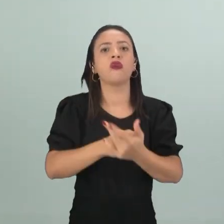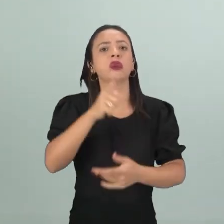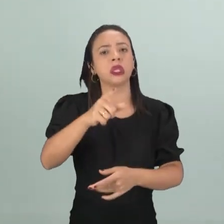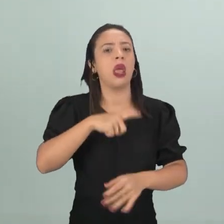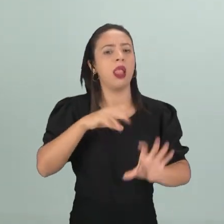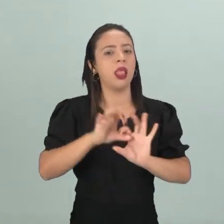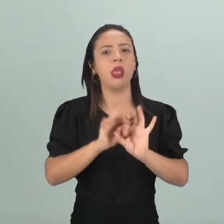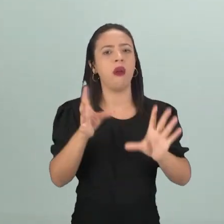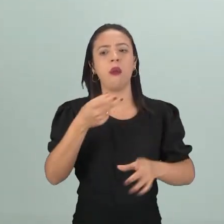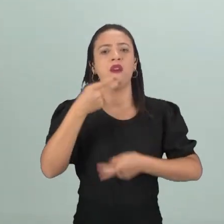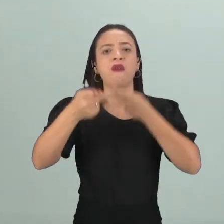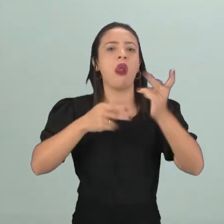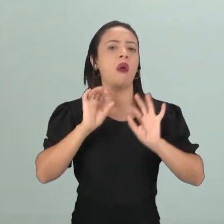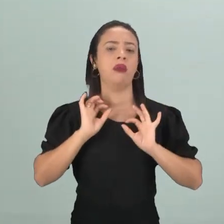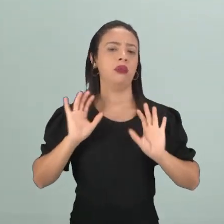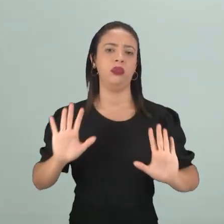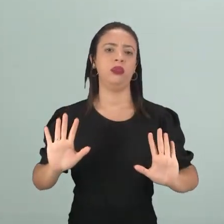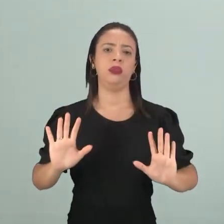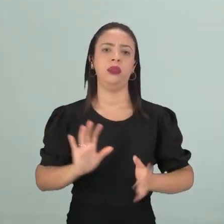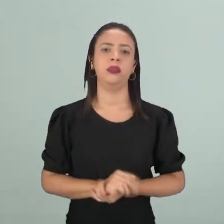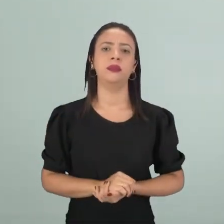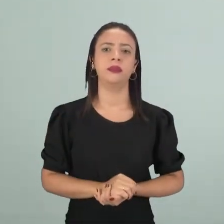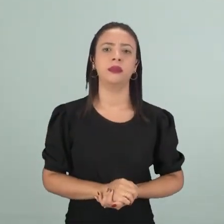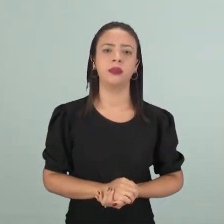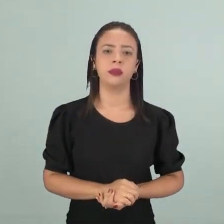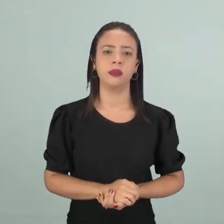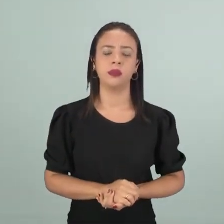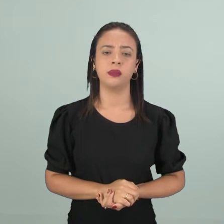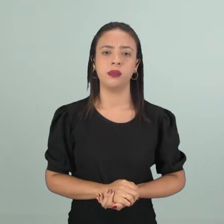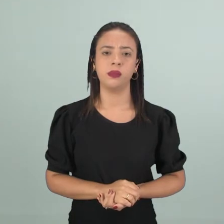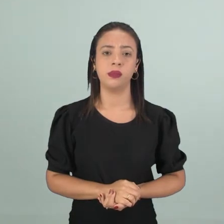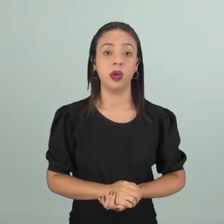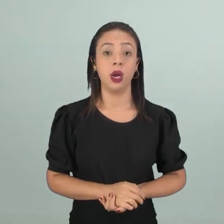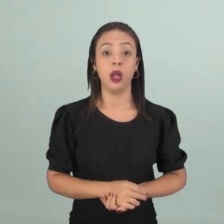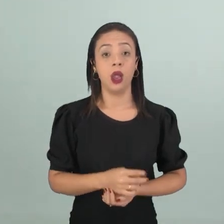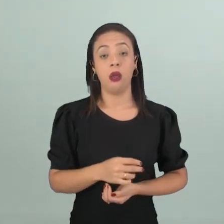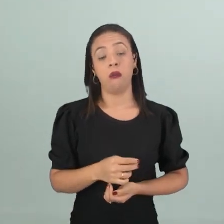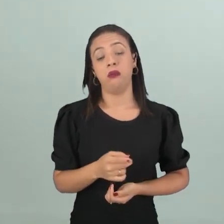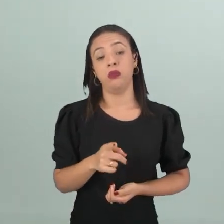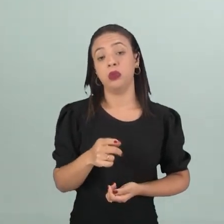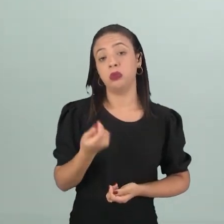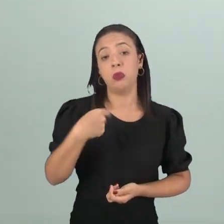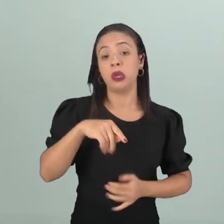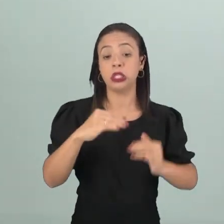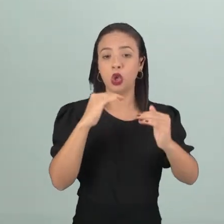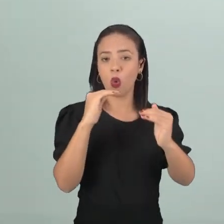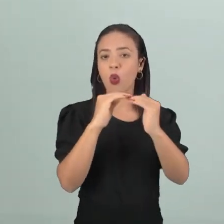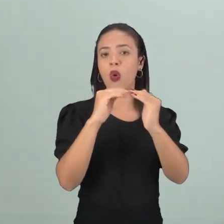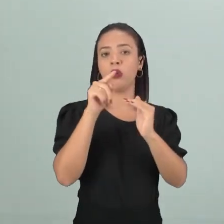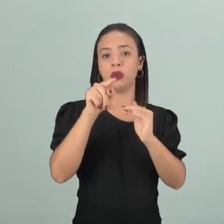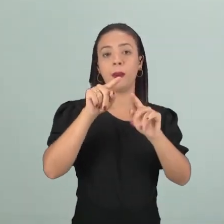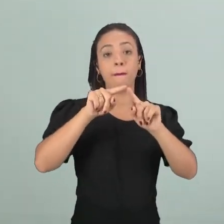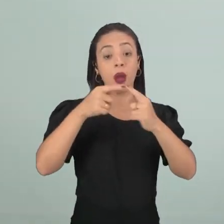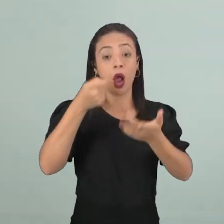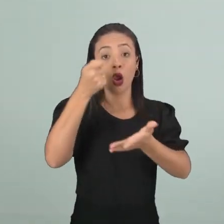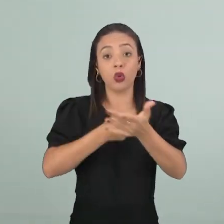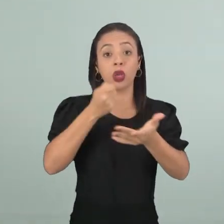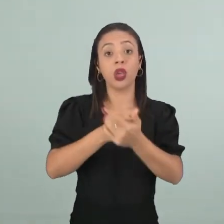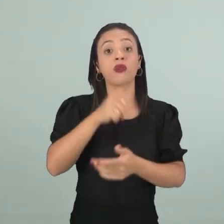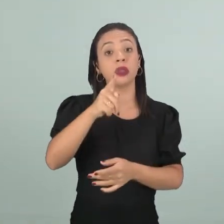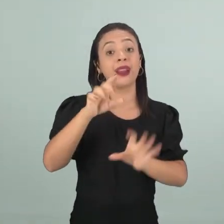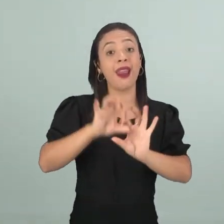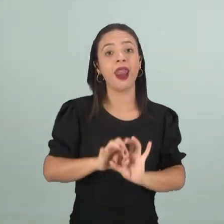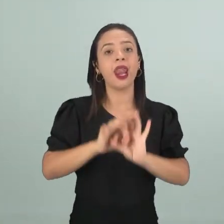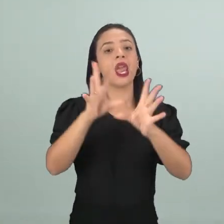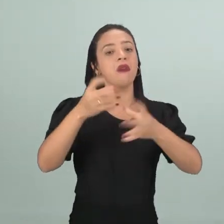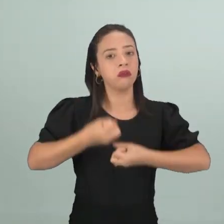é basicamente o que o Voltaire defendia, certo? Ele pode não concordar com aquilo que você está dizendo, mas ele vai defender que você tenha o